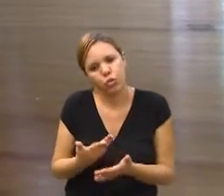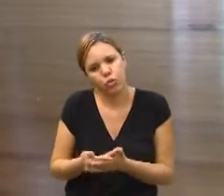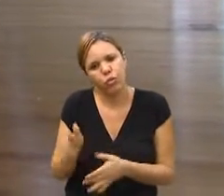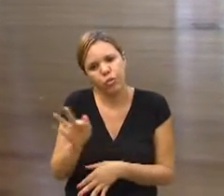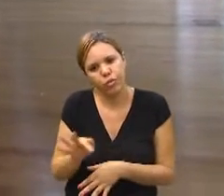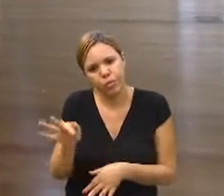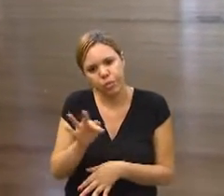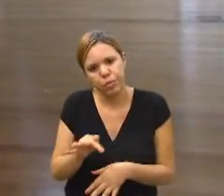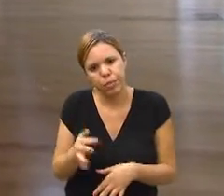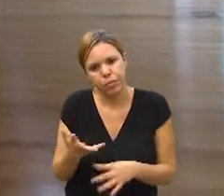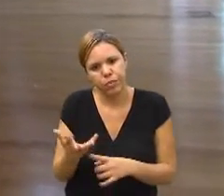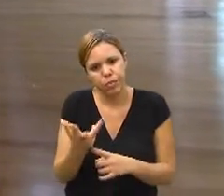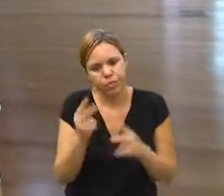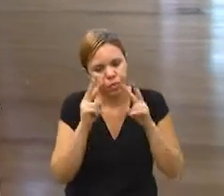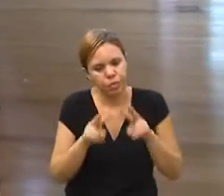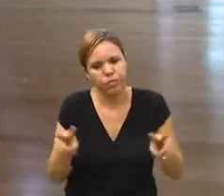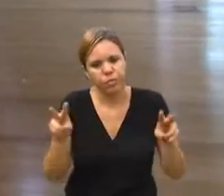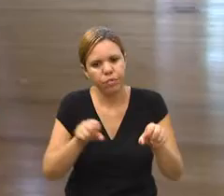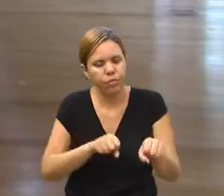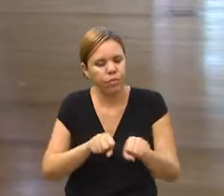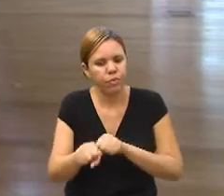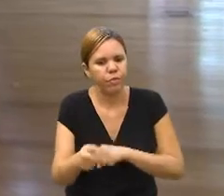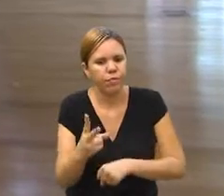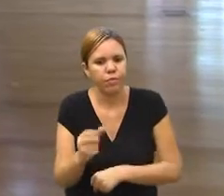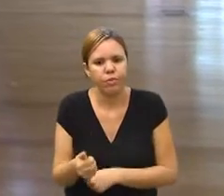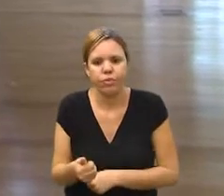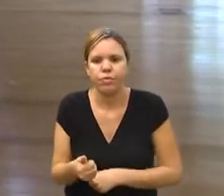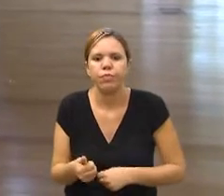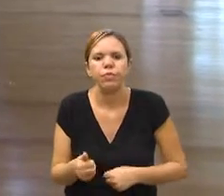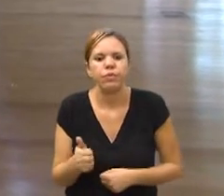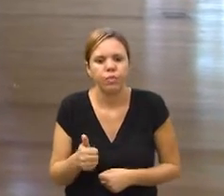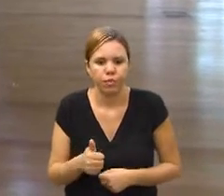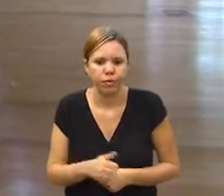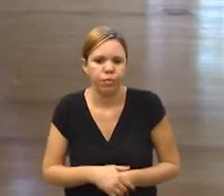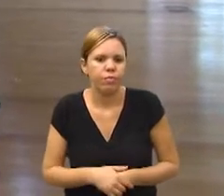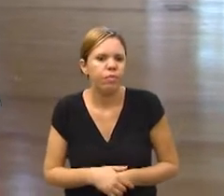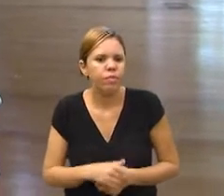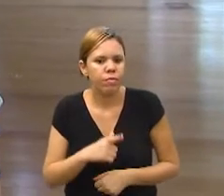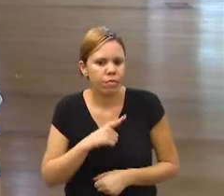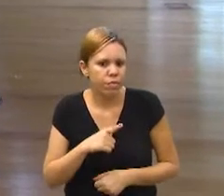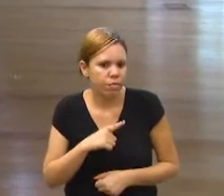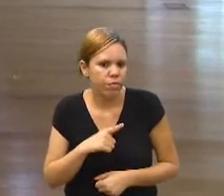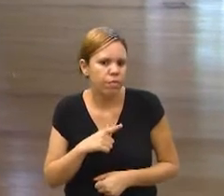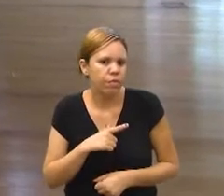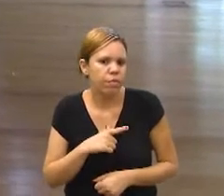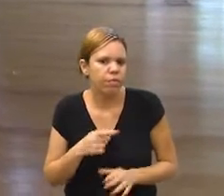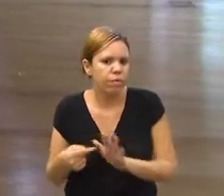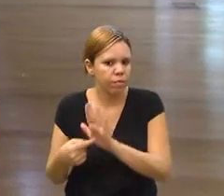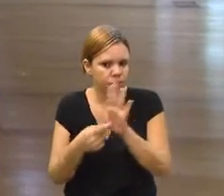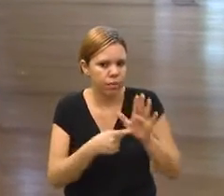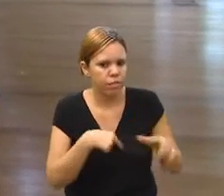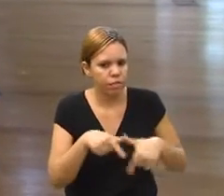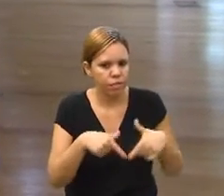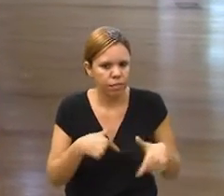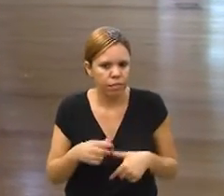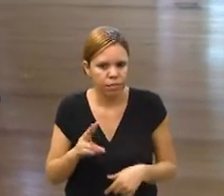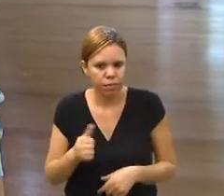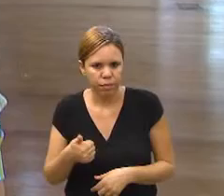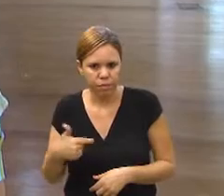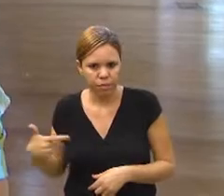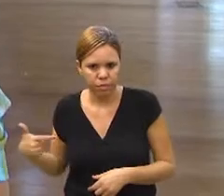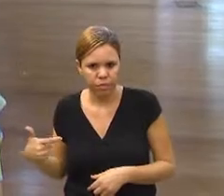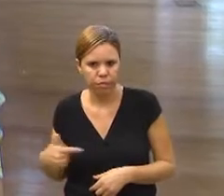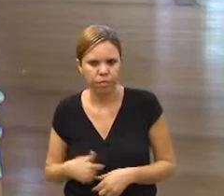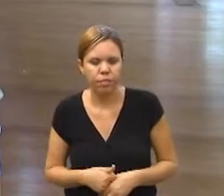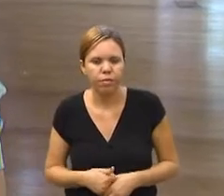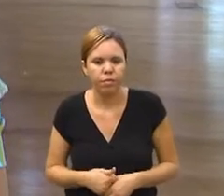artes visuais. E me formei em 2011 e tenho apresentado meus trabalhos desde 2012, né? Construí